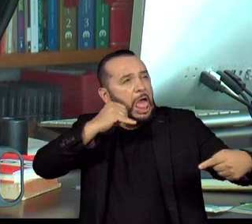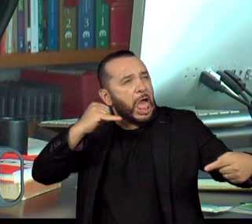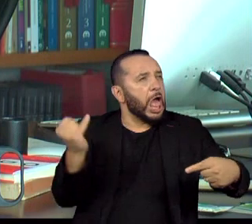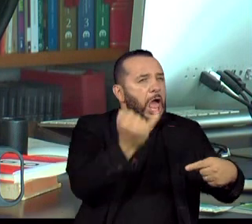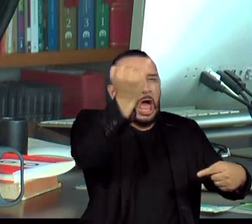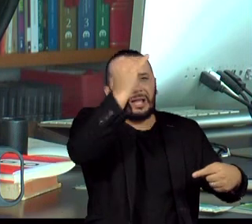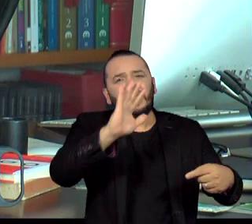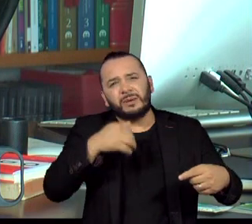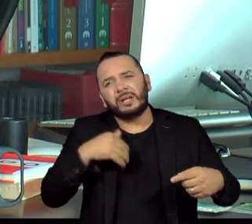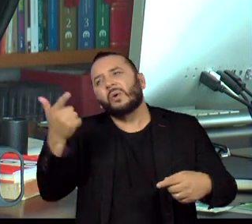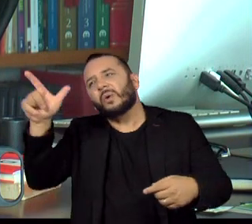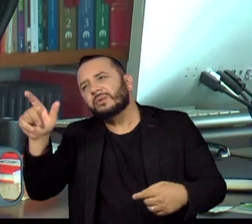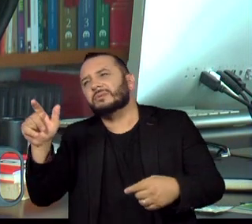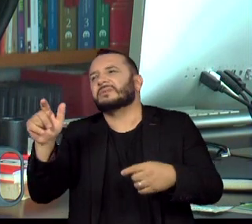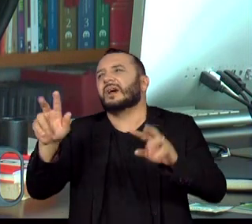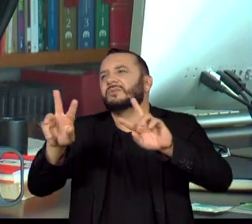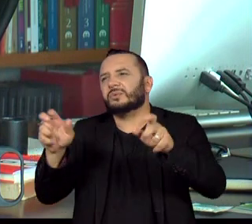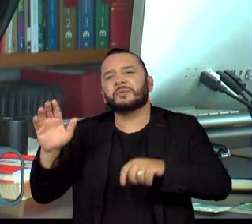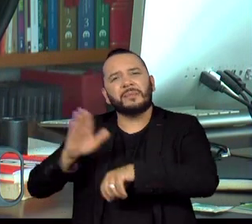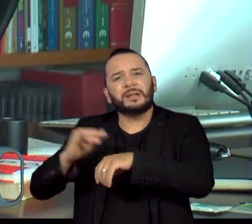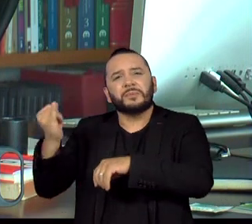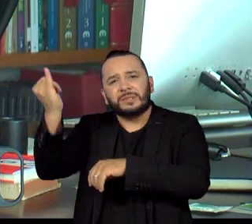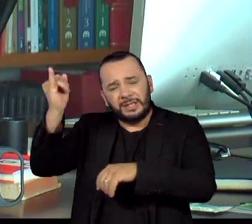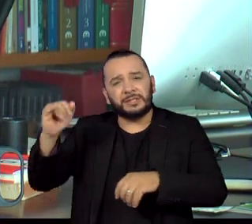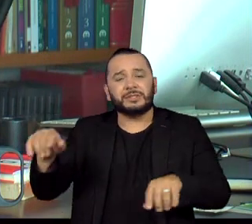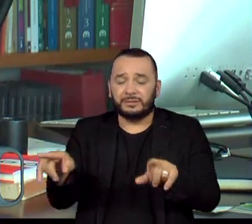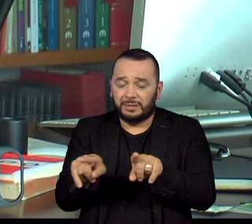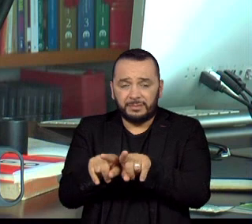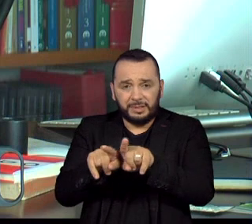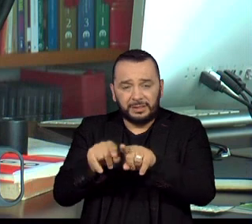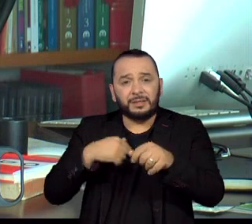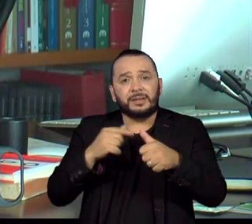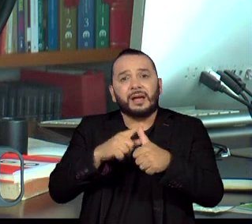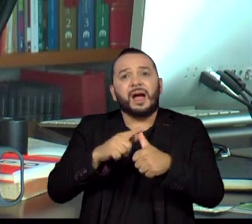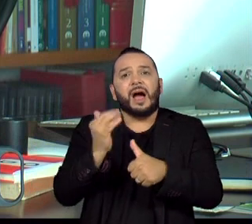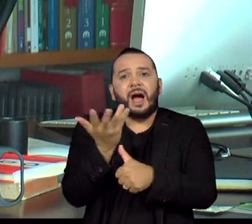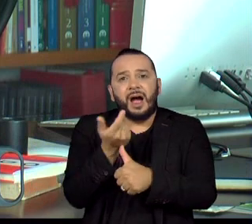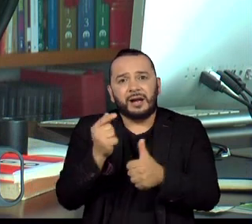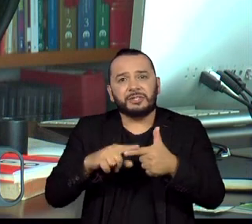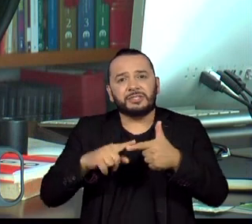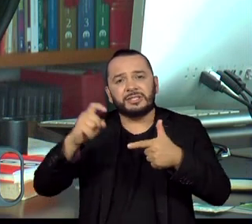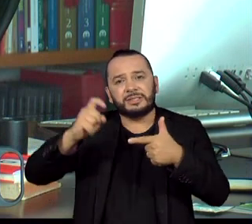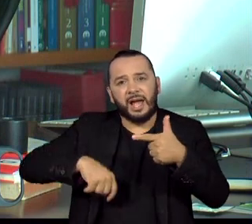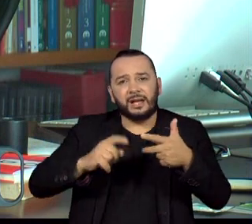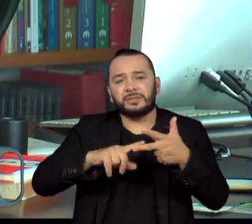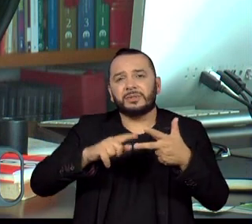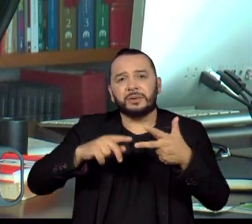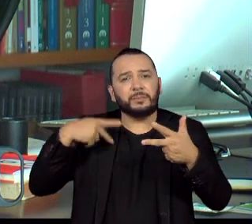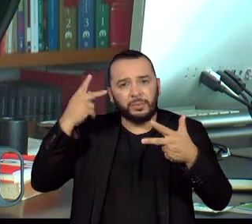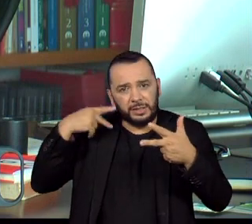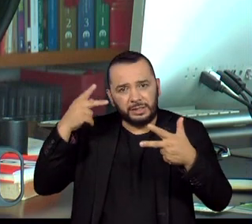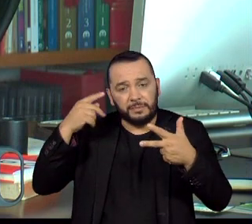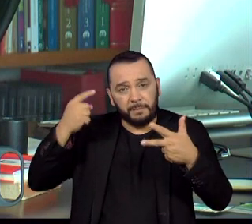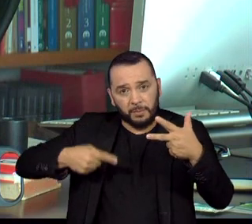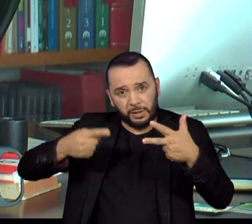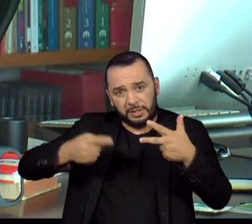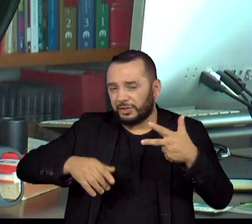né? O Caetano diz que sexo, política, arte, sexo e política são os assuntos mais importantes, né?